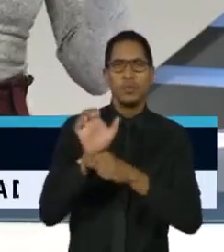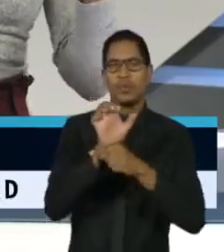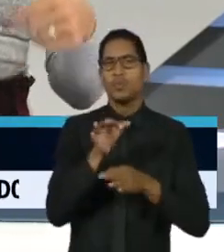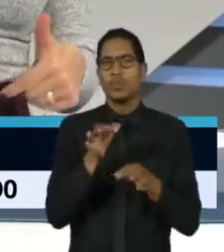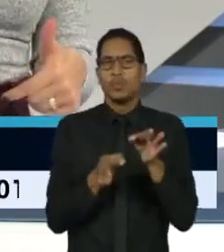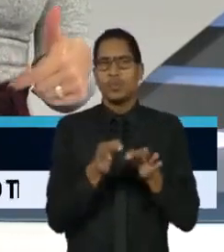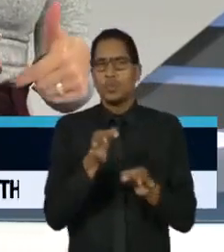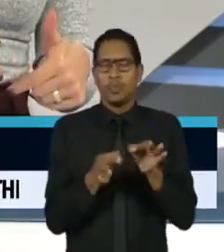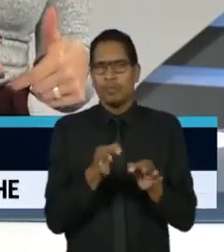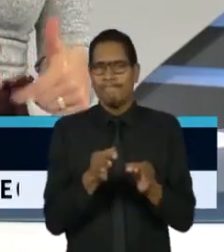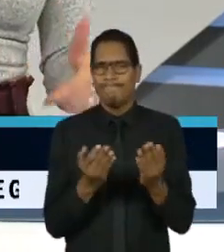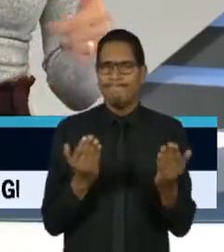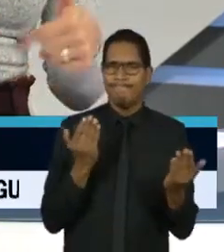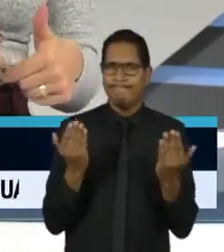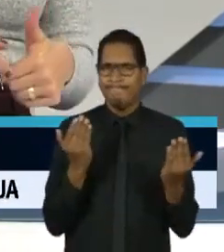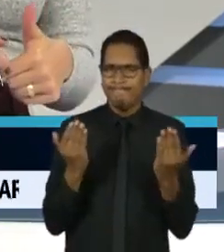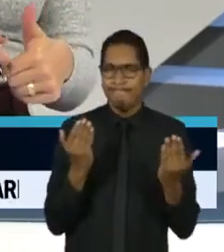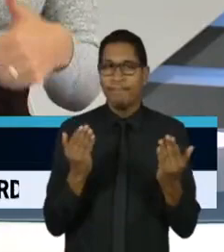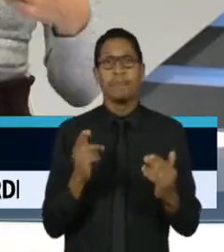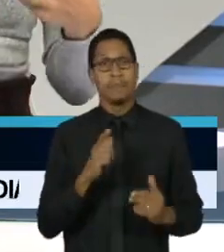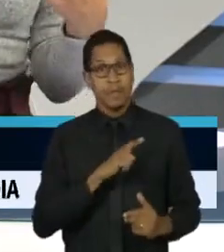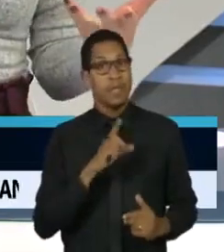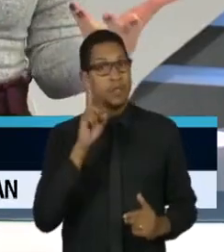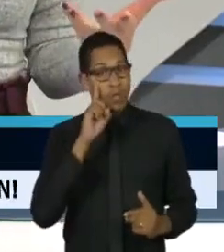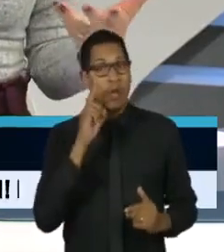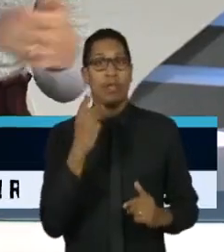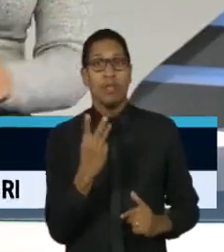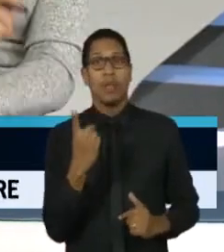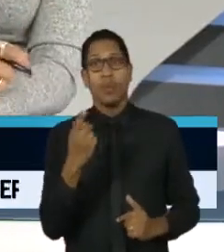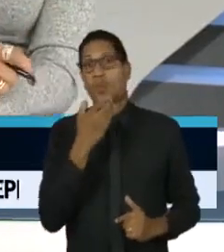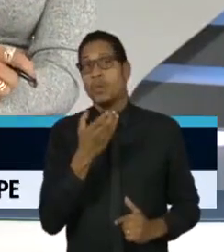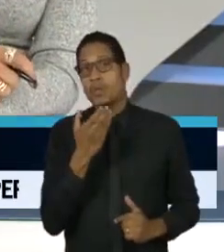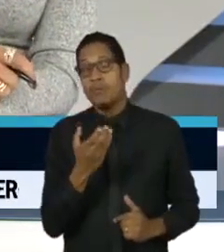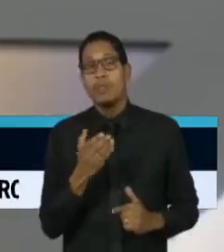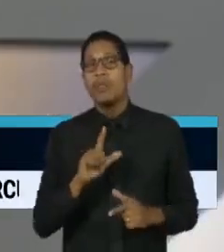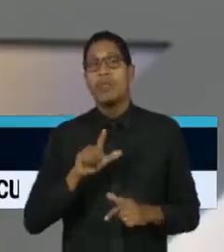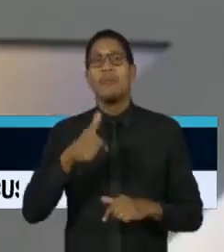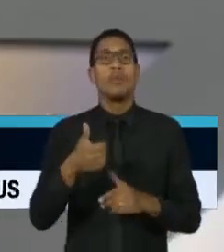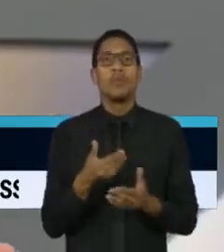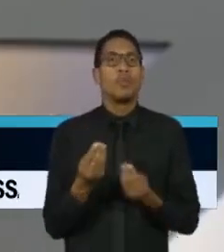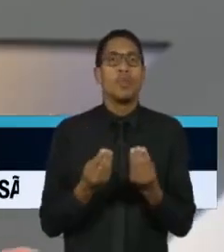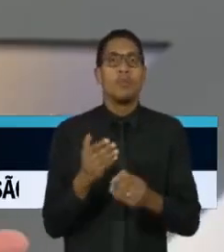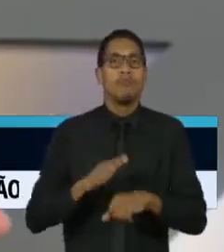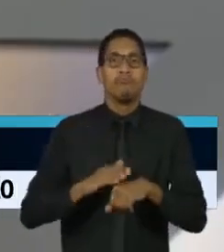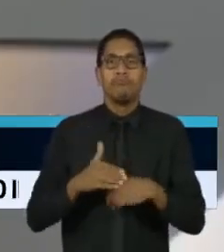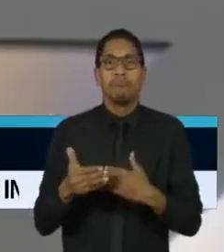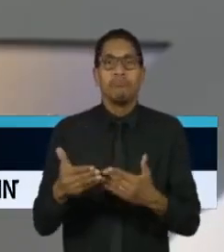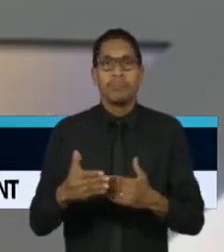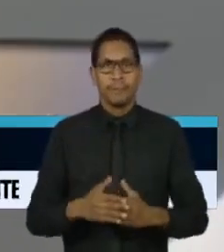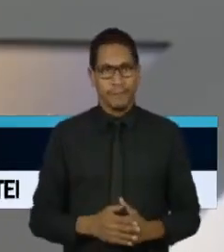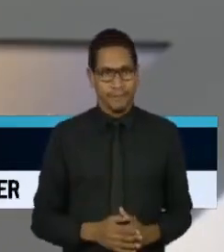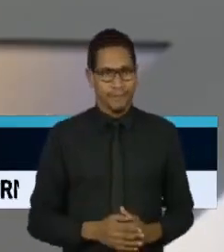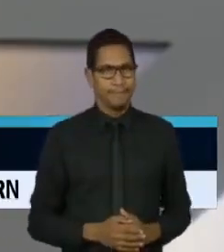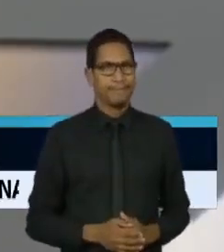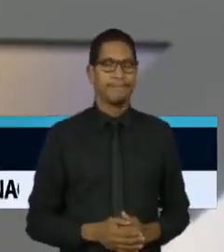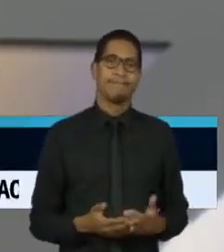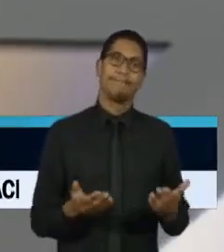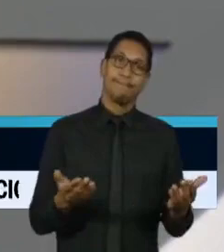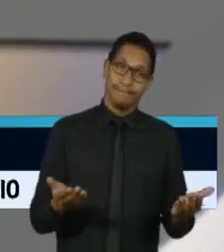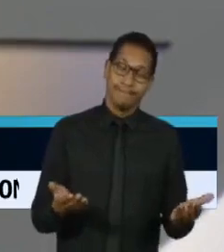Estados gesner já que tem data para acabar a gente sabe que é Trinta e Um de dezembro e depois Como é que os estados vão fazer uma insegurança